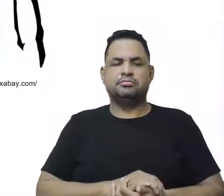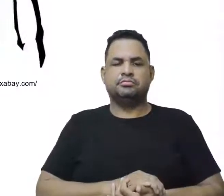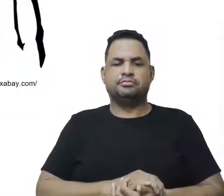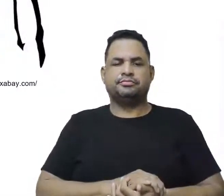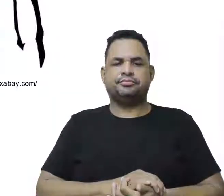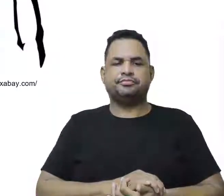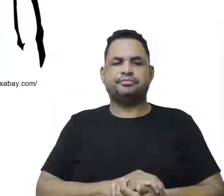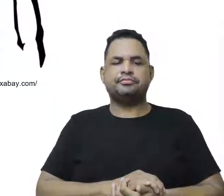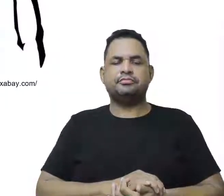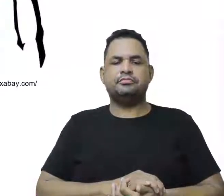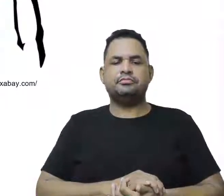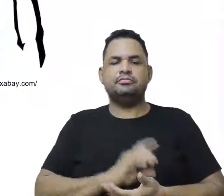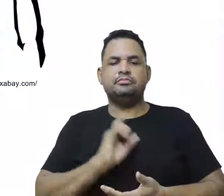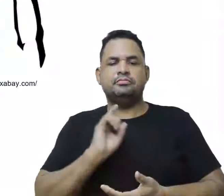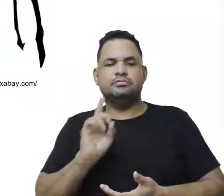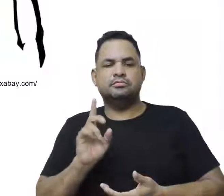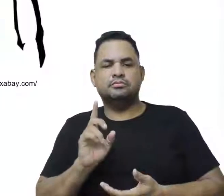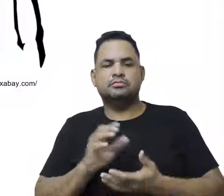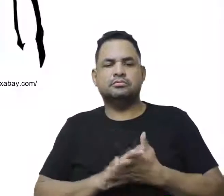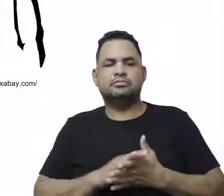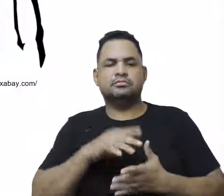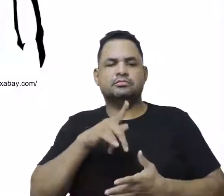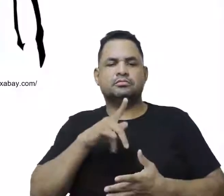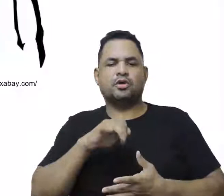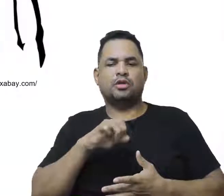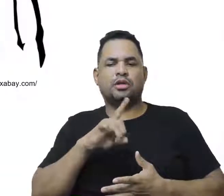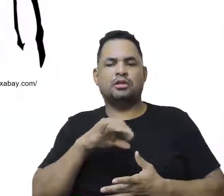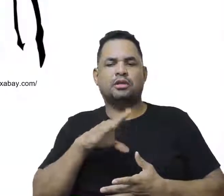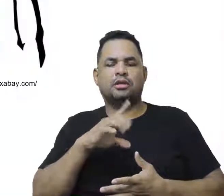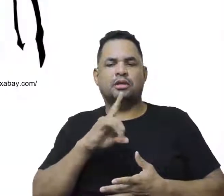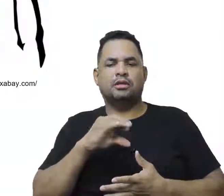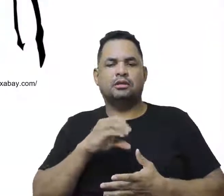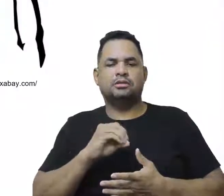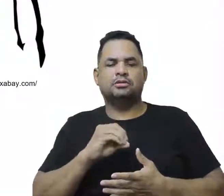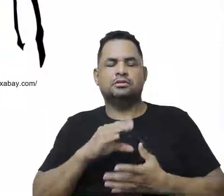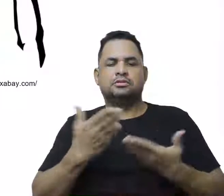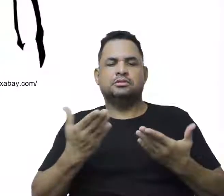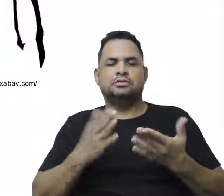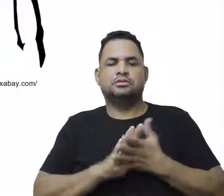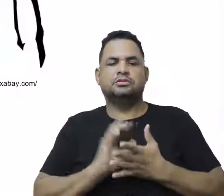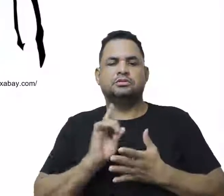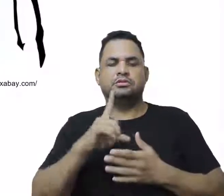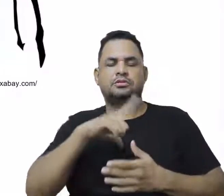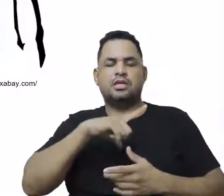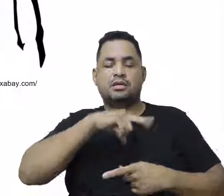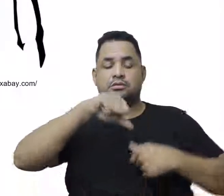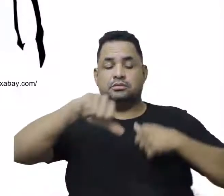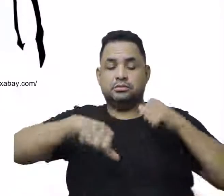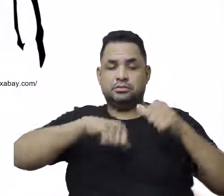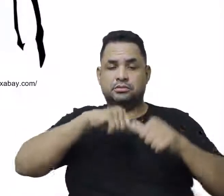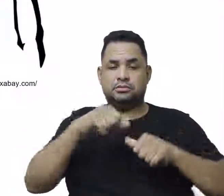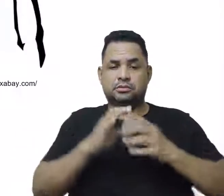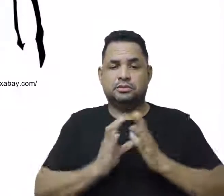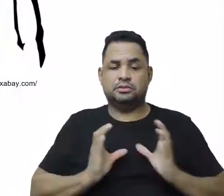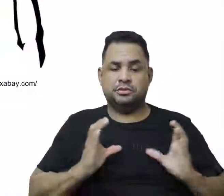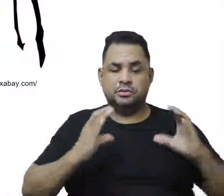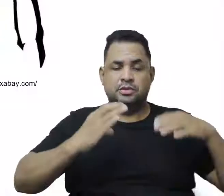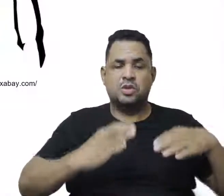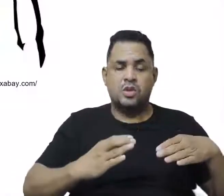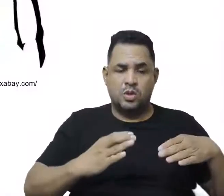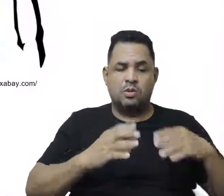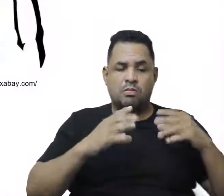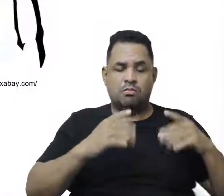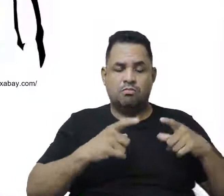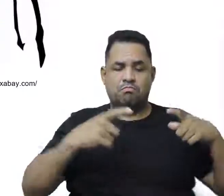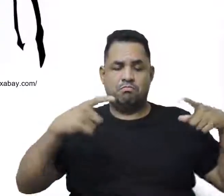ele só o proletariado só haverá uma mudança e essa classe né Realmente